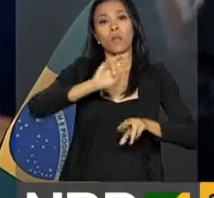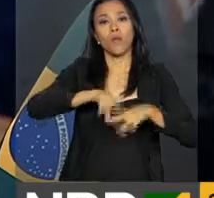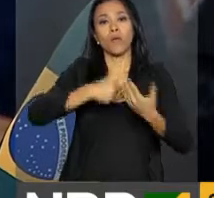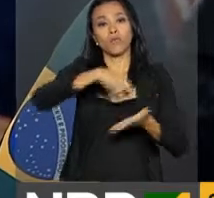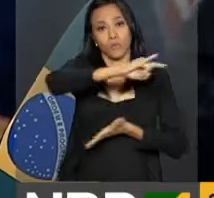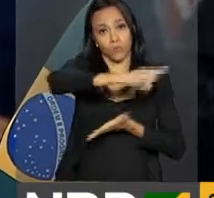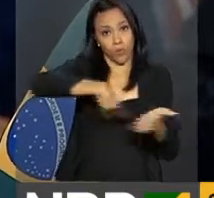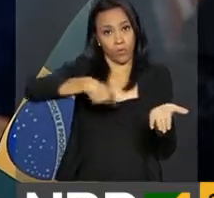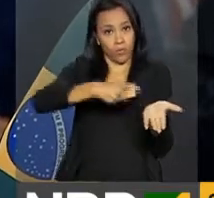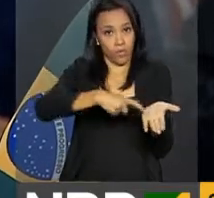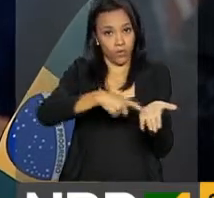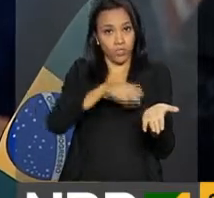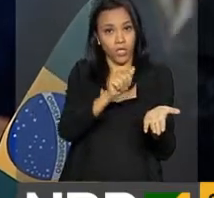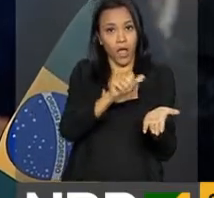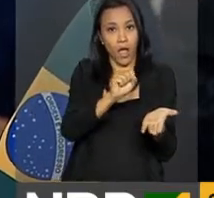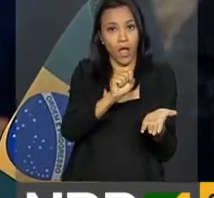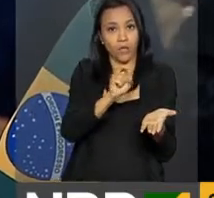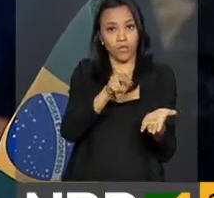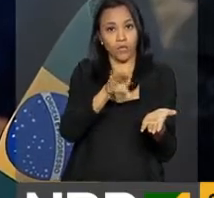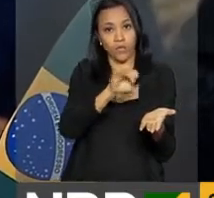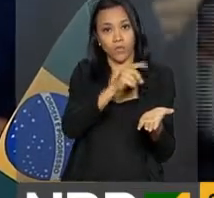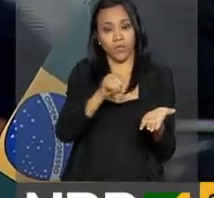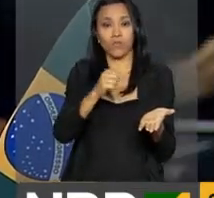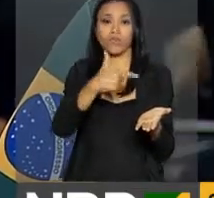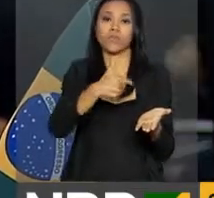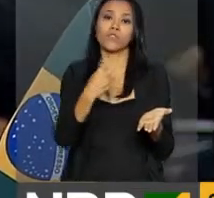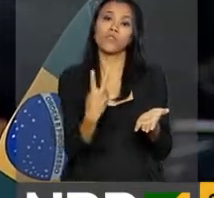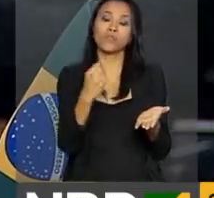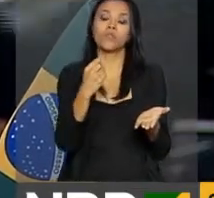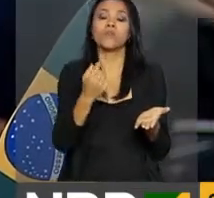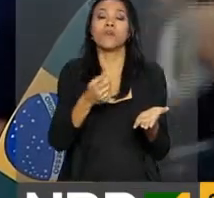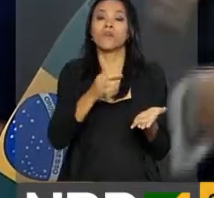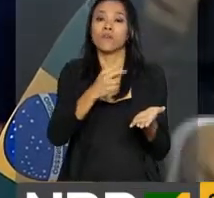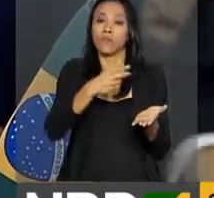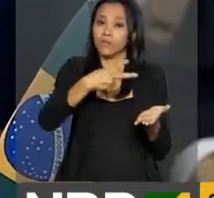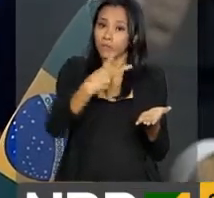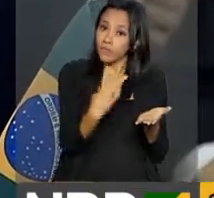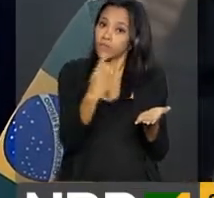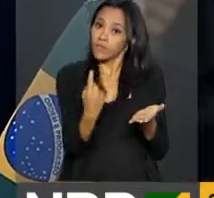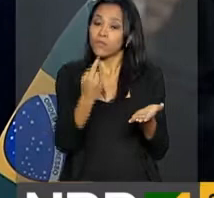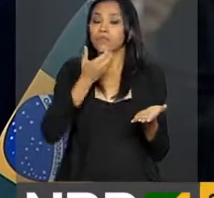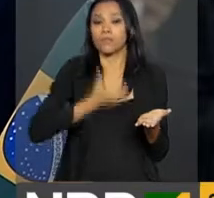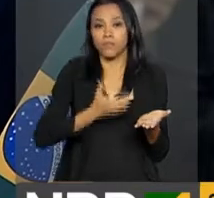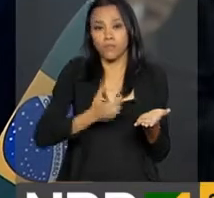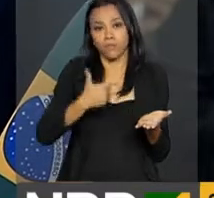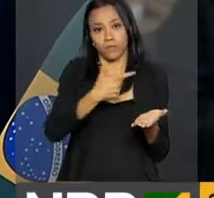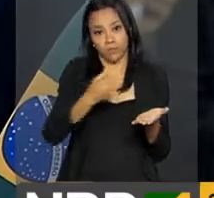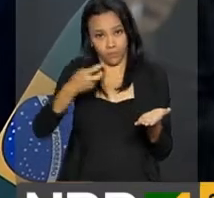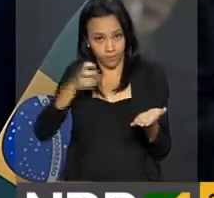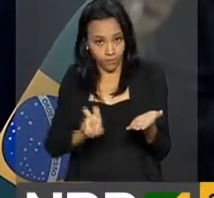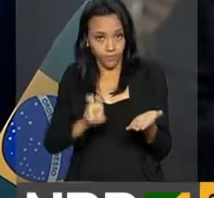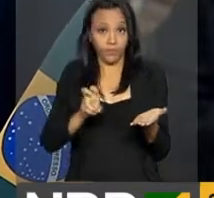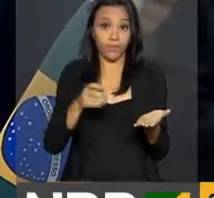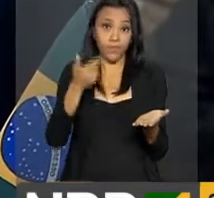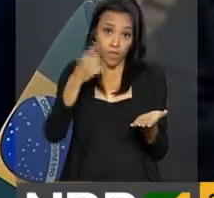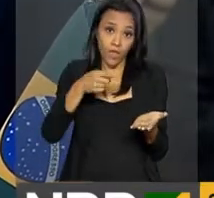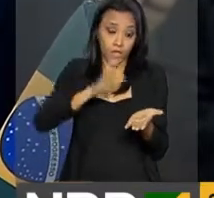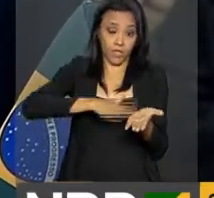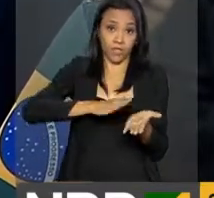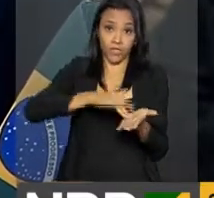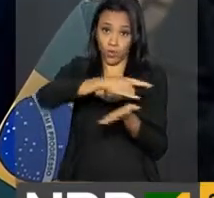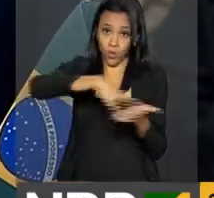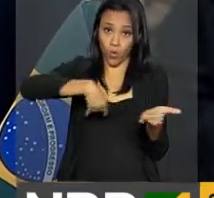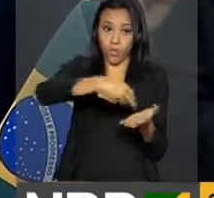Assunção de 21 de dezembro de 2015. Eu proponho que os documentos que circularam